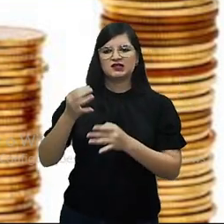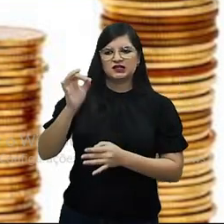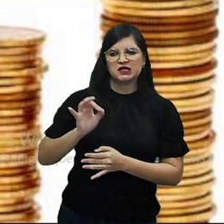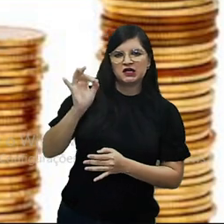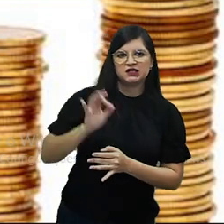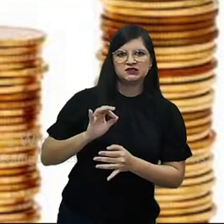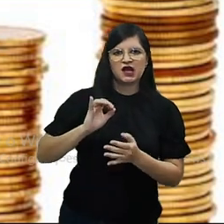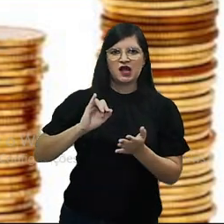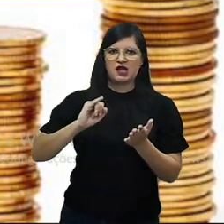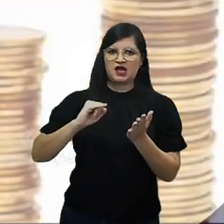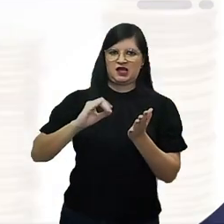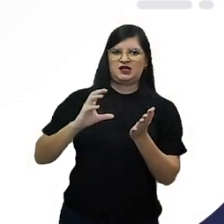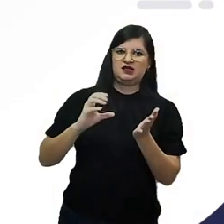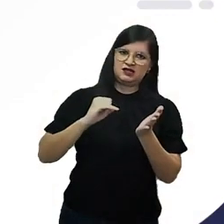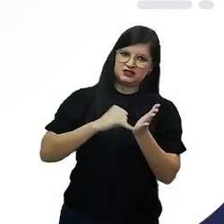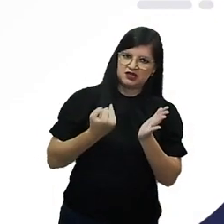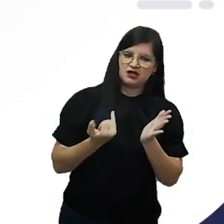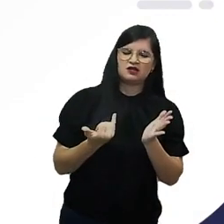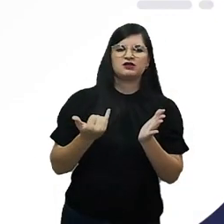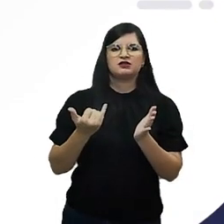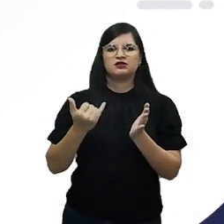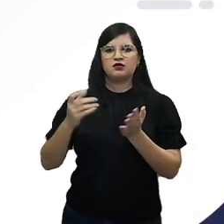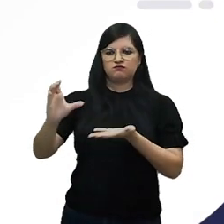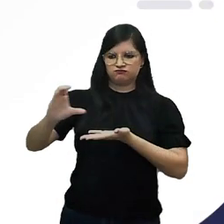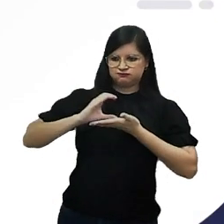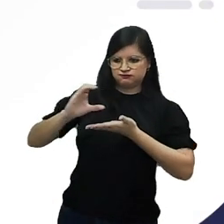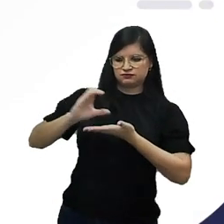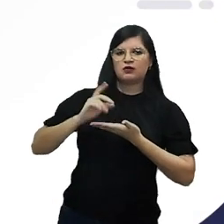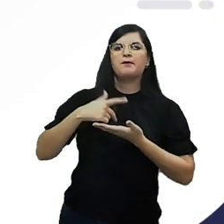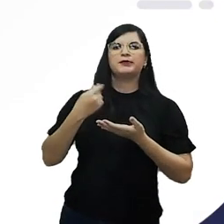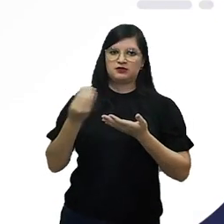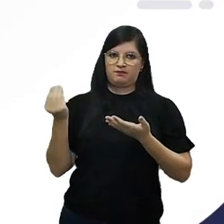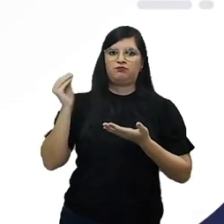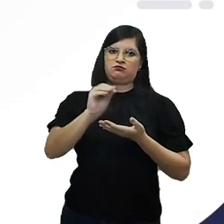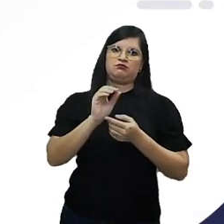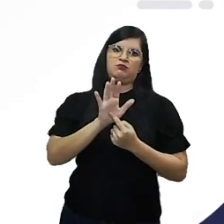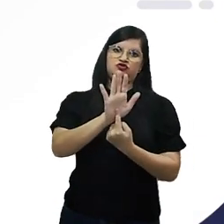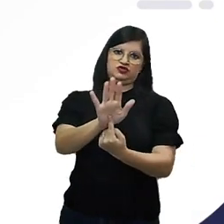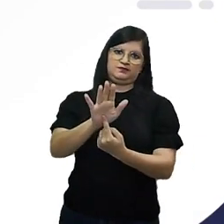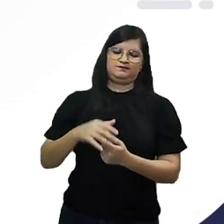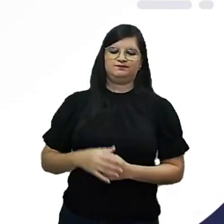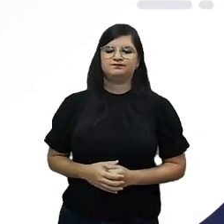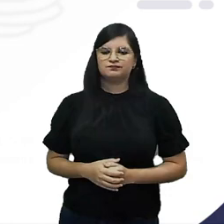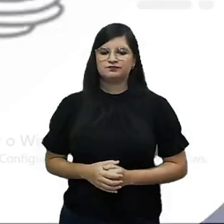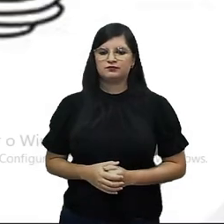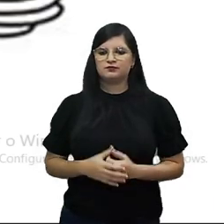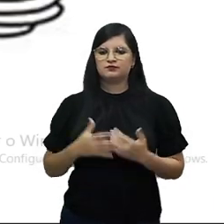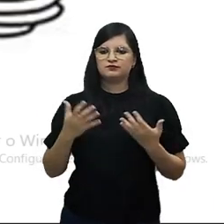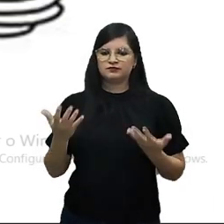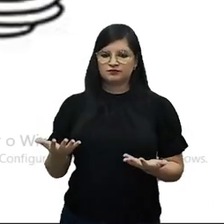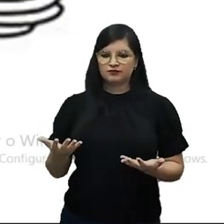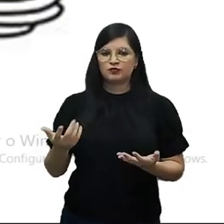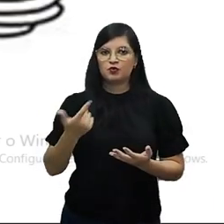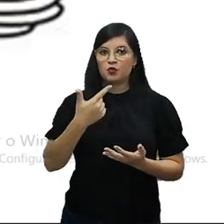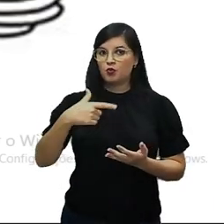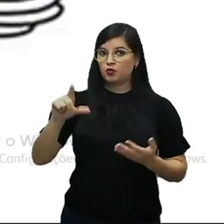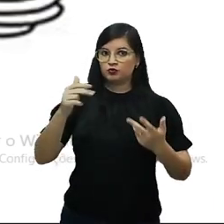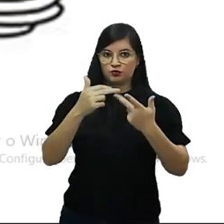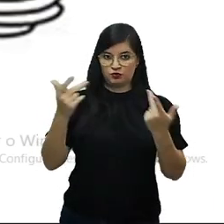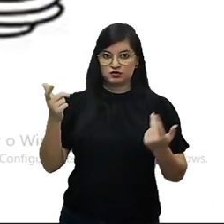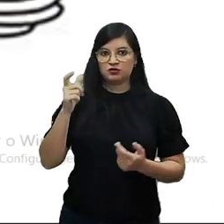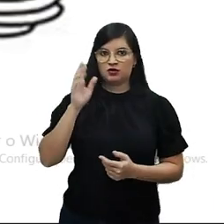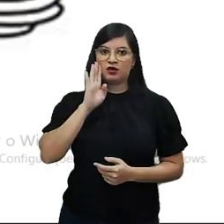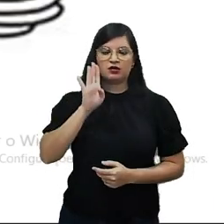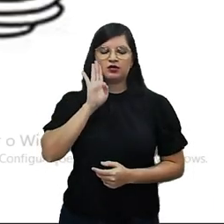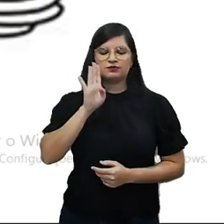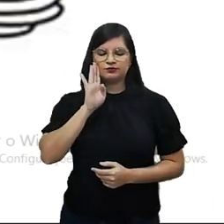assinatura? Você vai ganhar uma comissão? Tente especificar esses pontos, beleza? E aí um outro ponto que eu acho muito